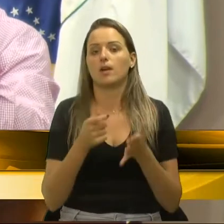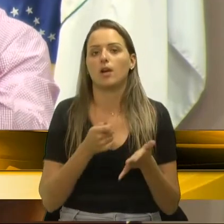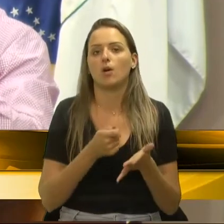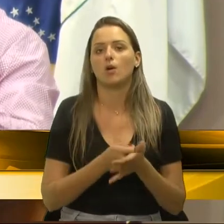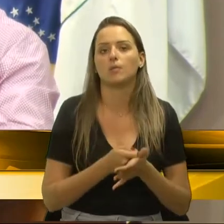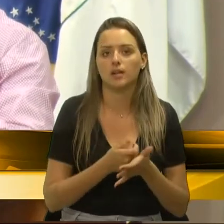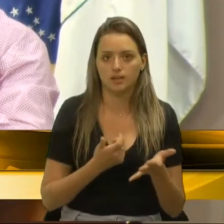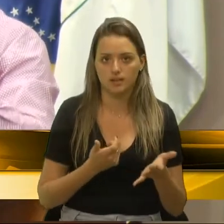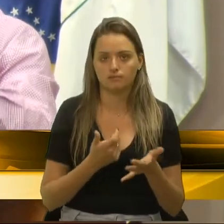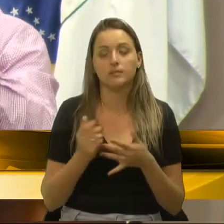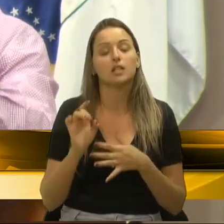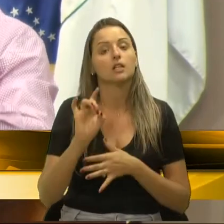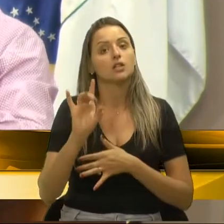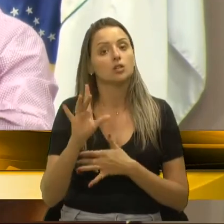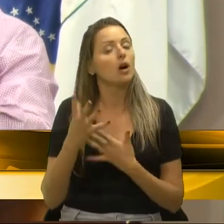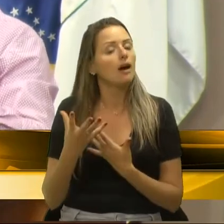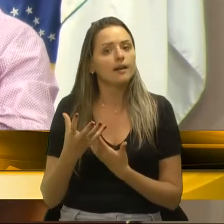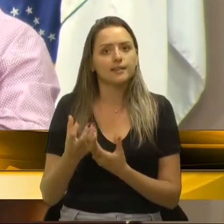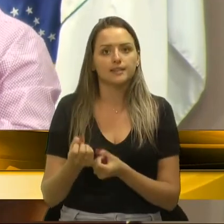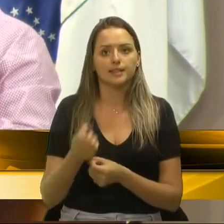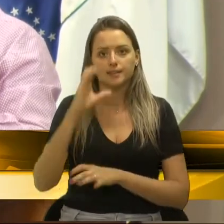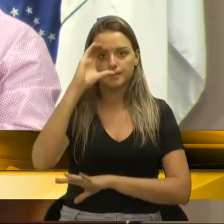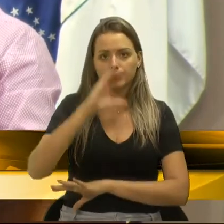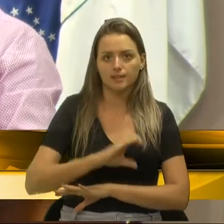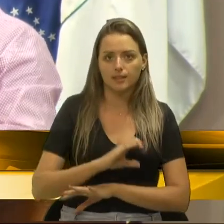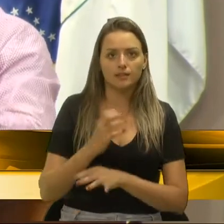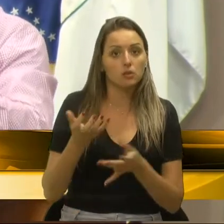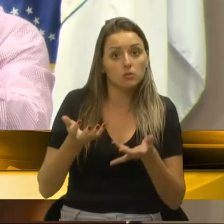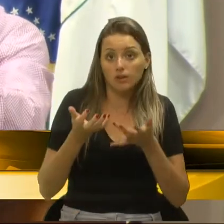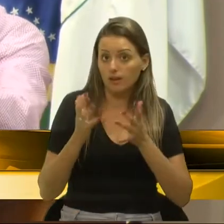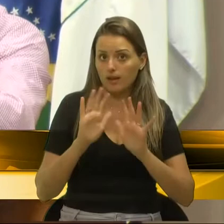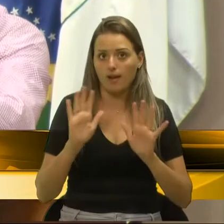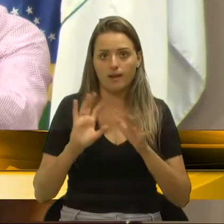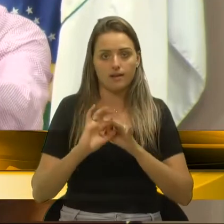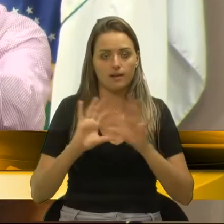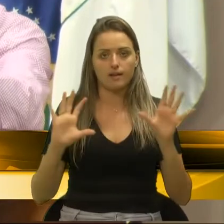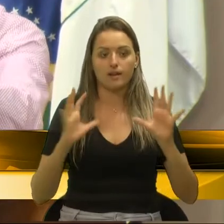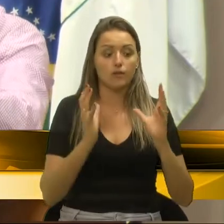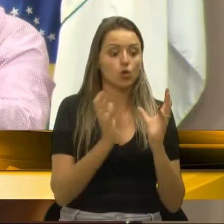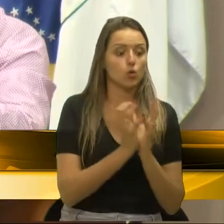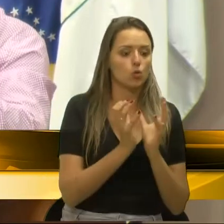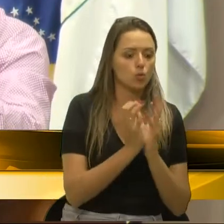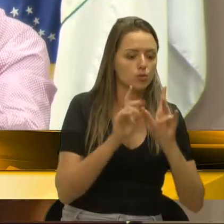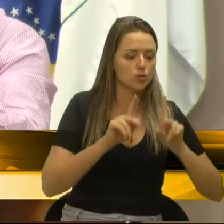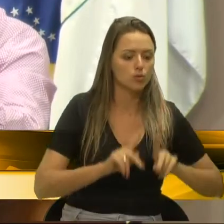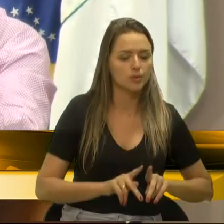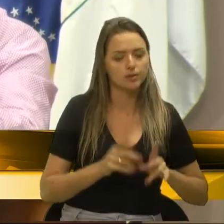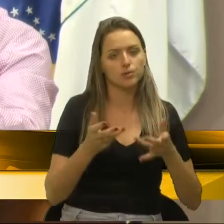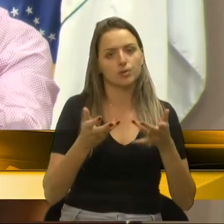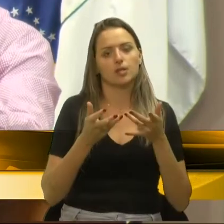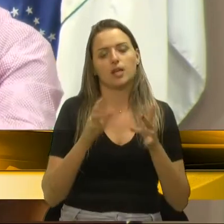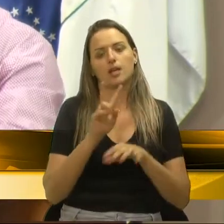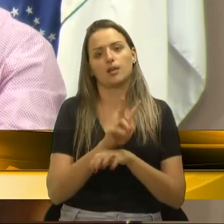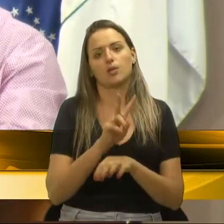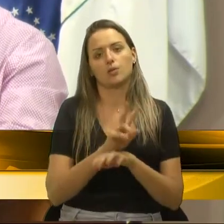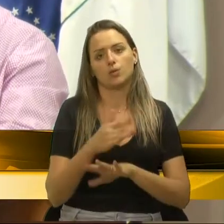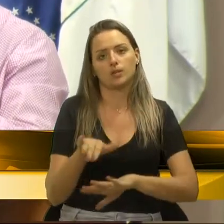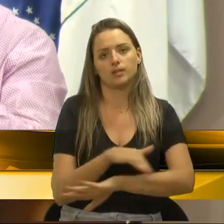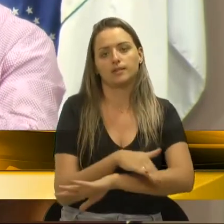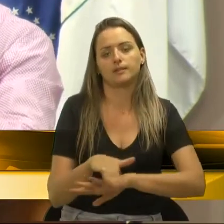que permita aquele cidadão, aquele morador, aqueles grupos de moradores que assim cuidam da sua